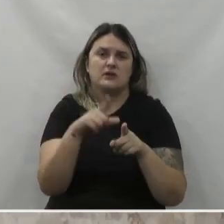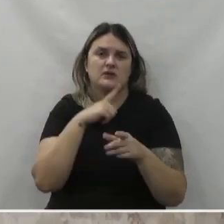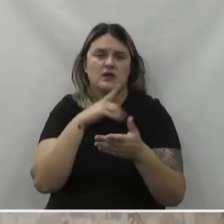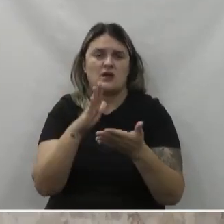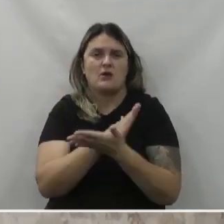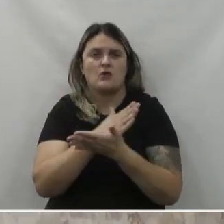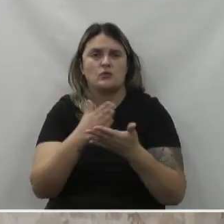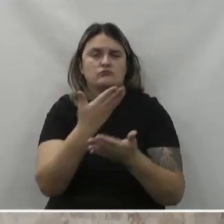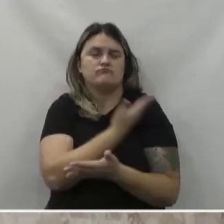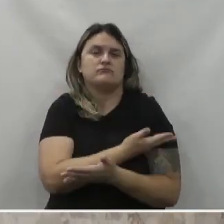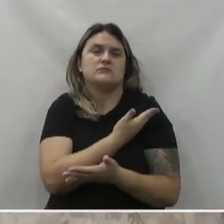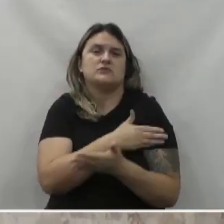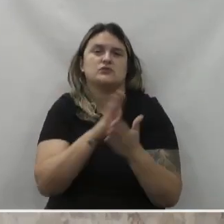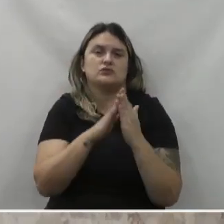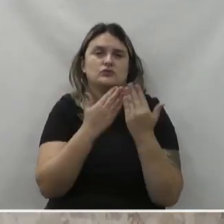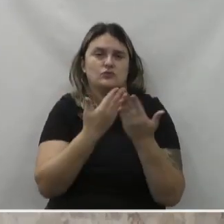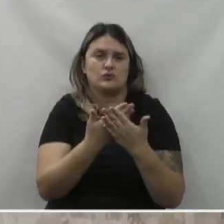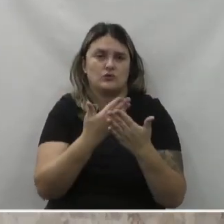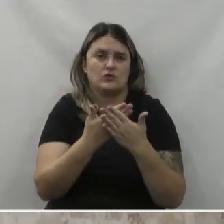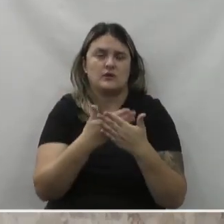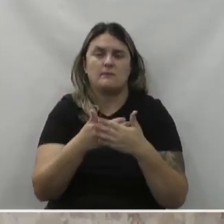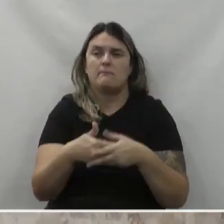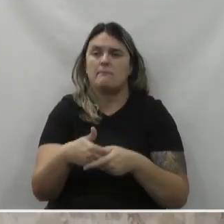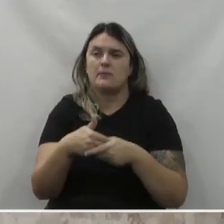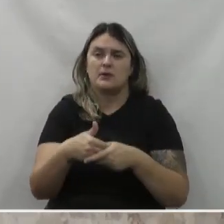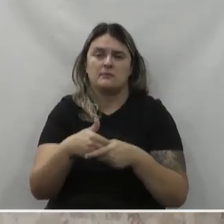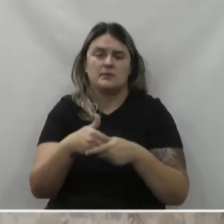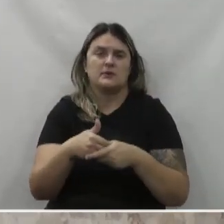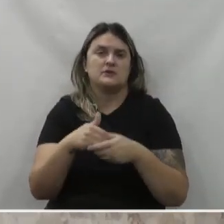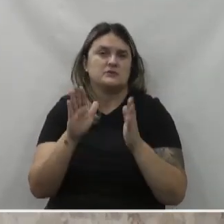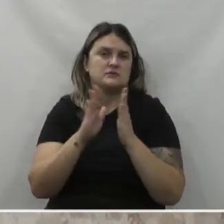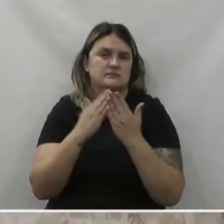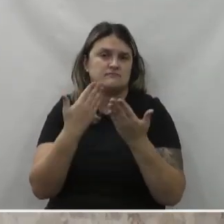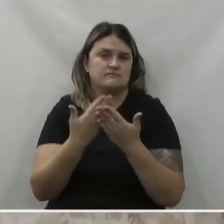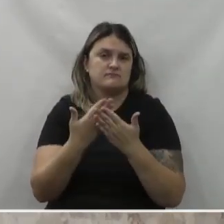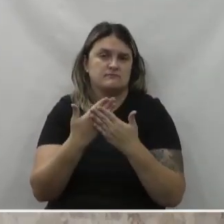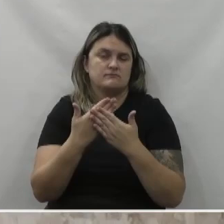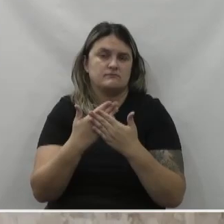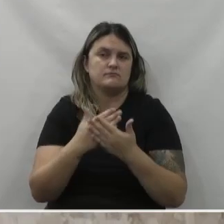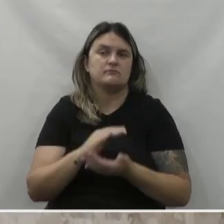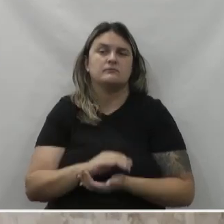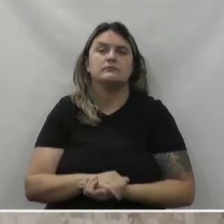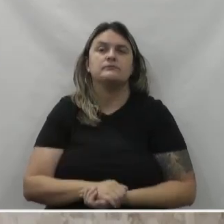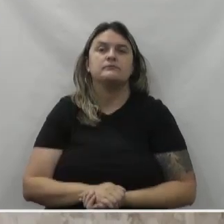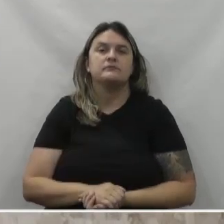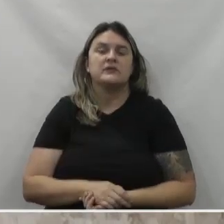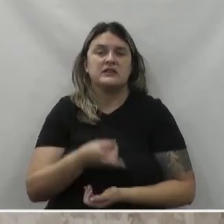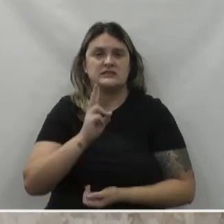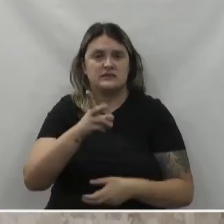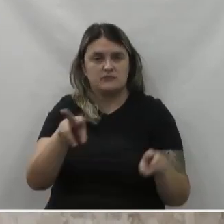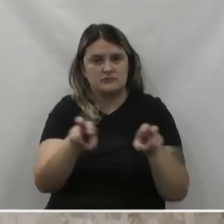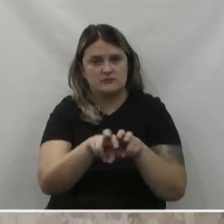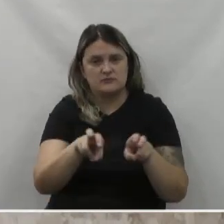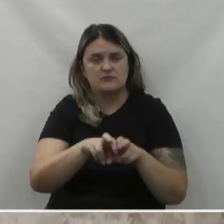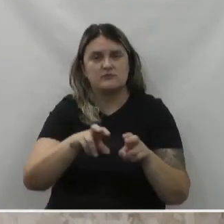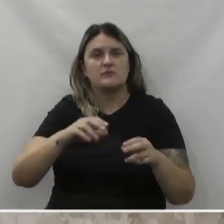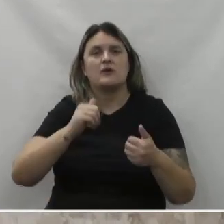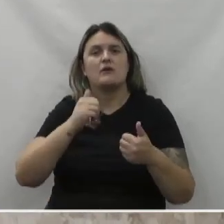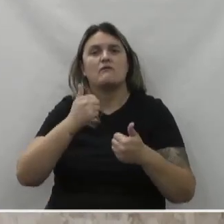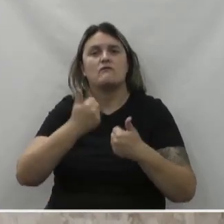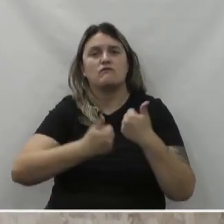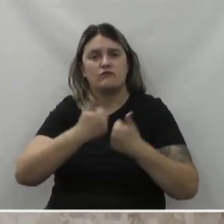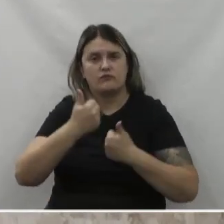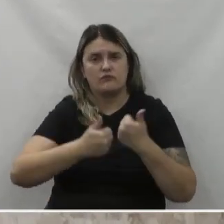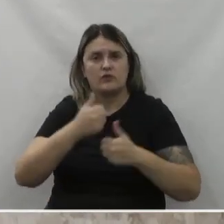escolinhas da secretaria, fica aqui meus parabéns aí à Secretaria de Esportes, com os treinamentos de futsal, voleibol,